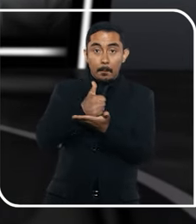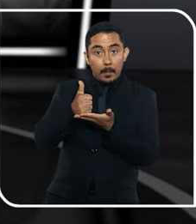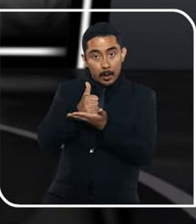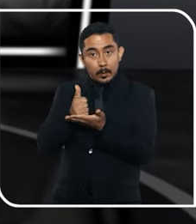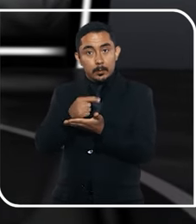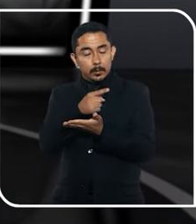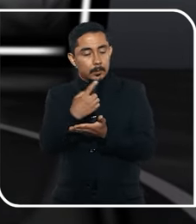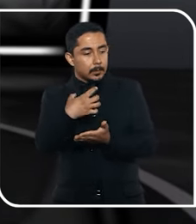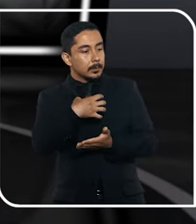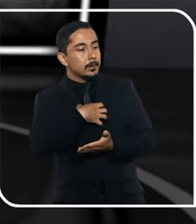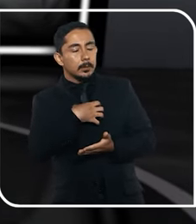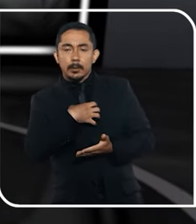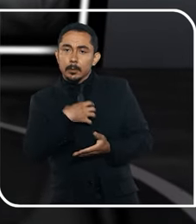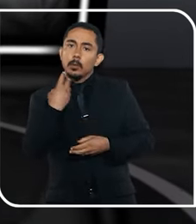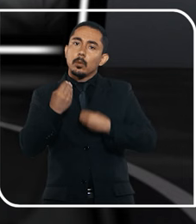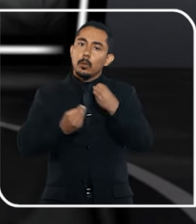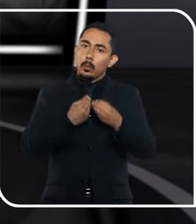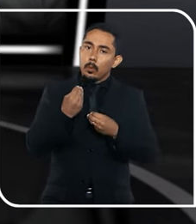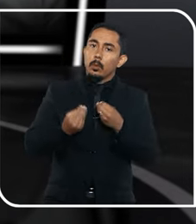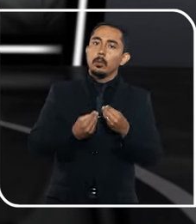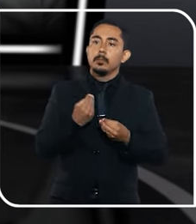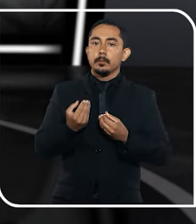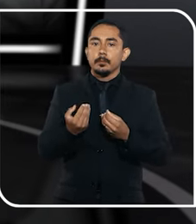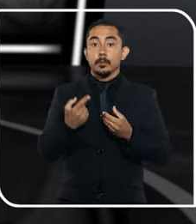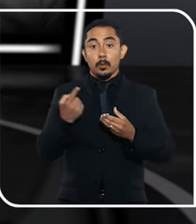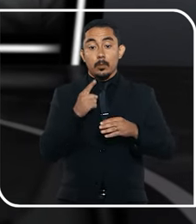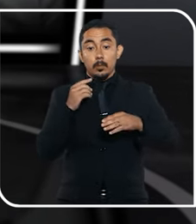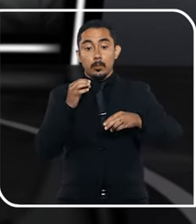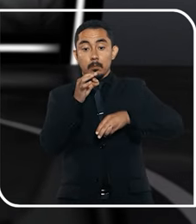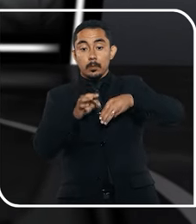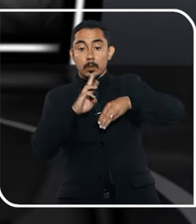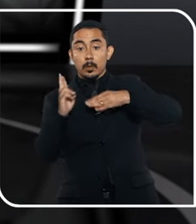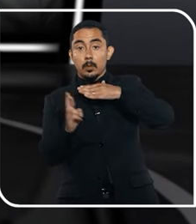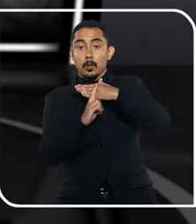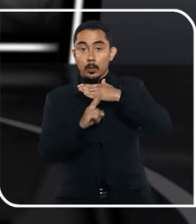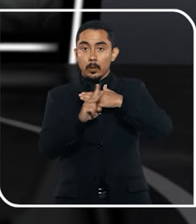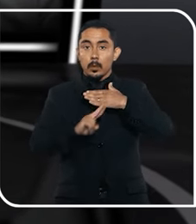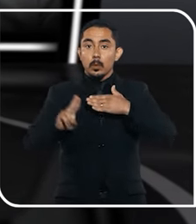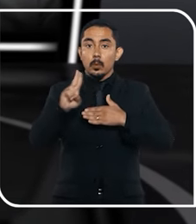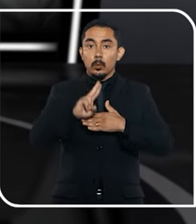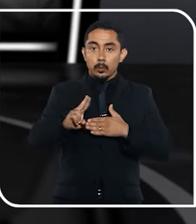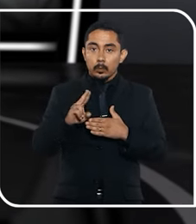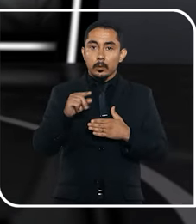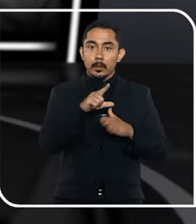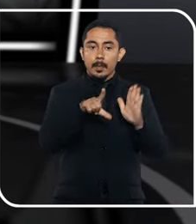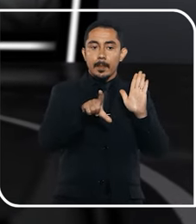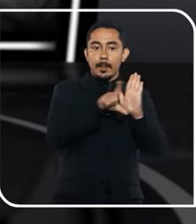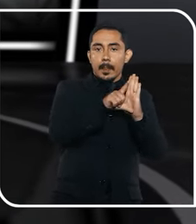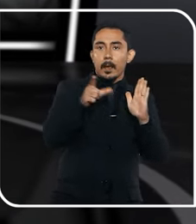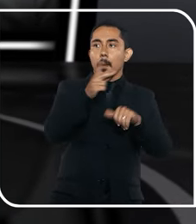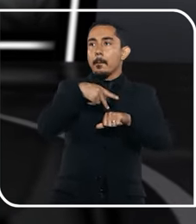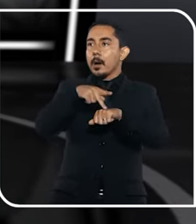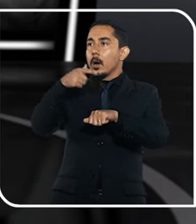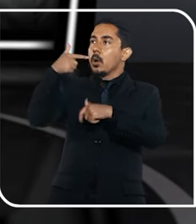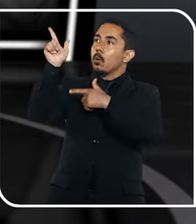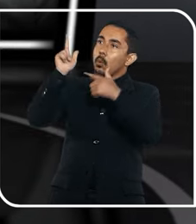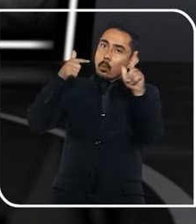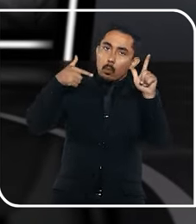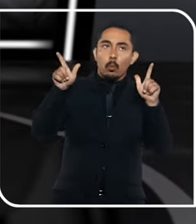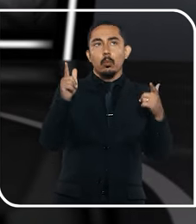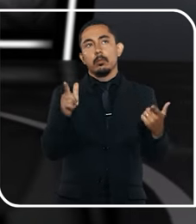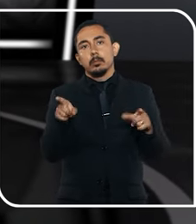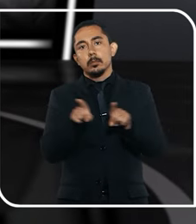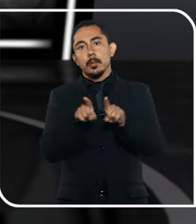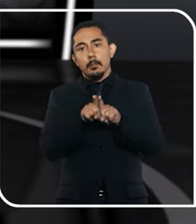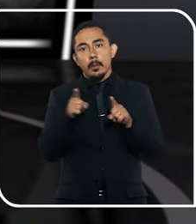nesse afeto. E aí ele utilizou, o ministro relator, né? Utilizou a legislação de outros